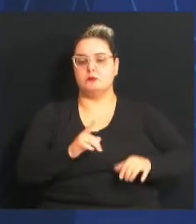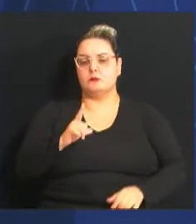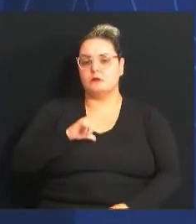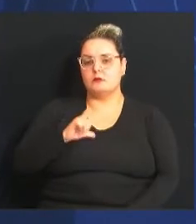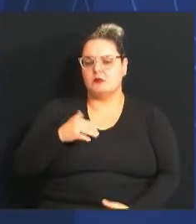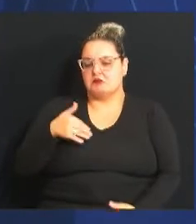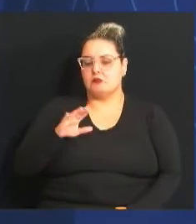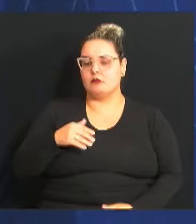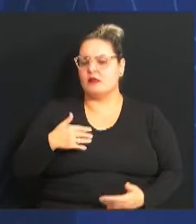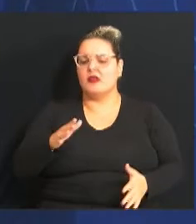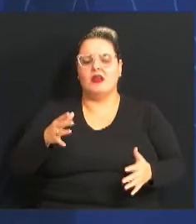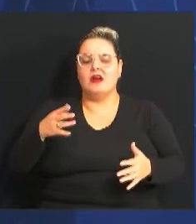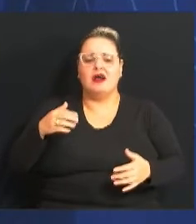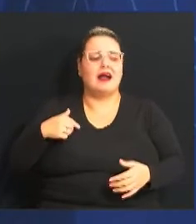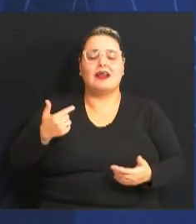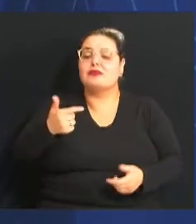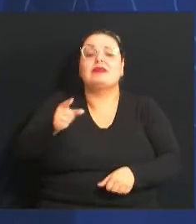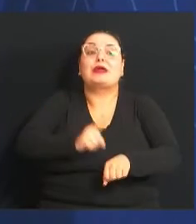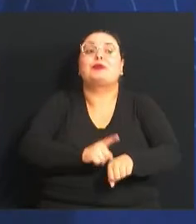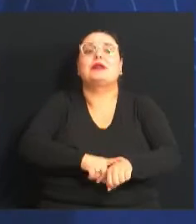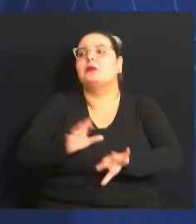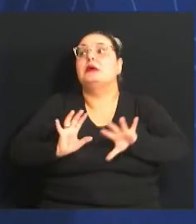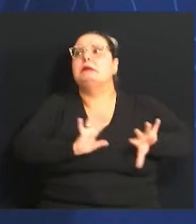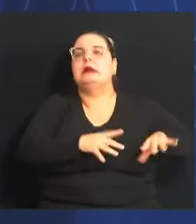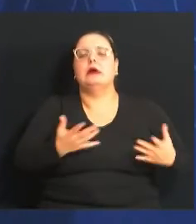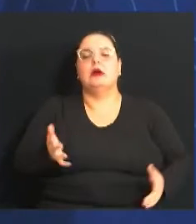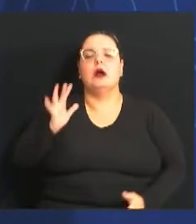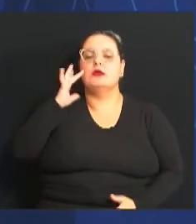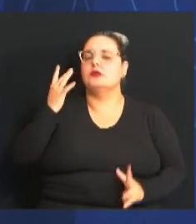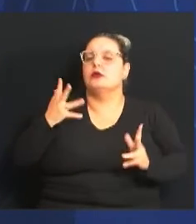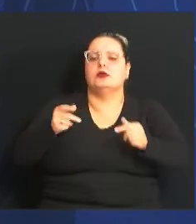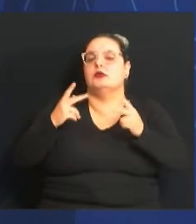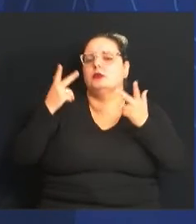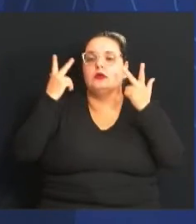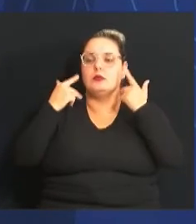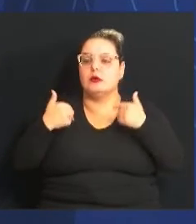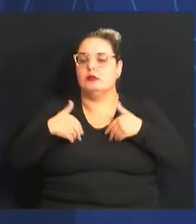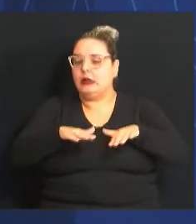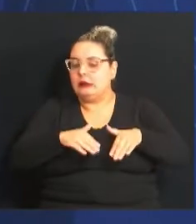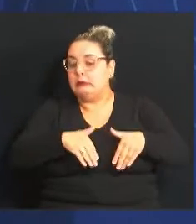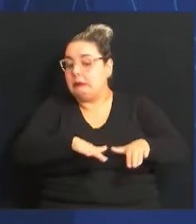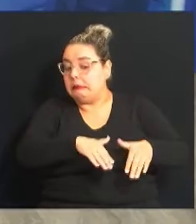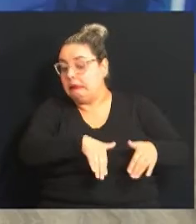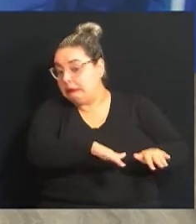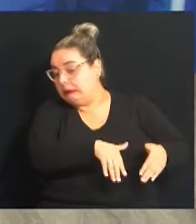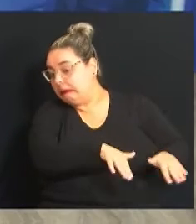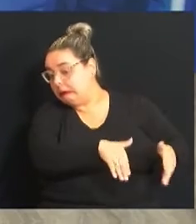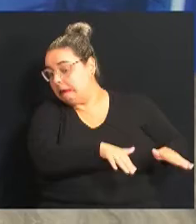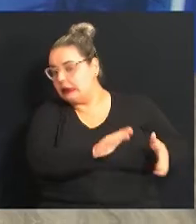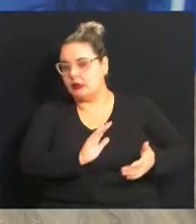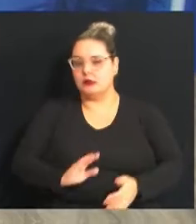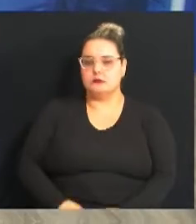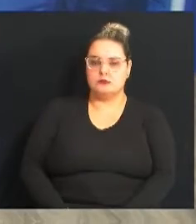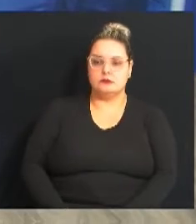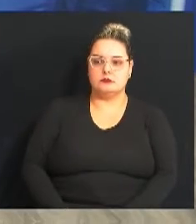pela correria, pela rotina, acha que é tudo normal e a gente vai meio que empurrando com a barriga?